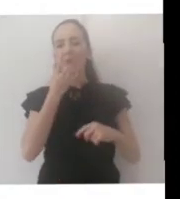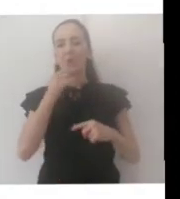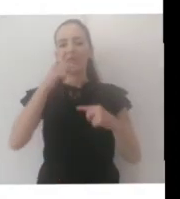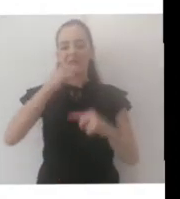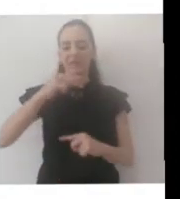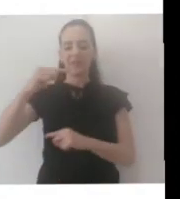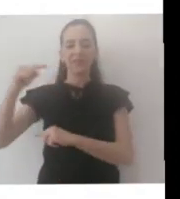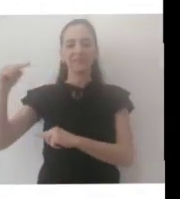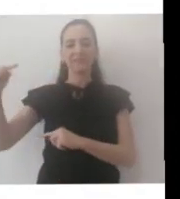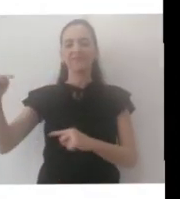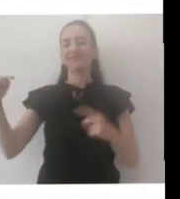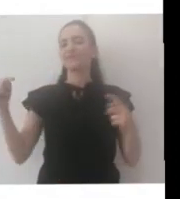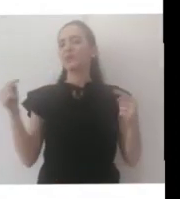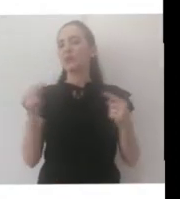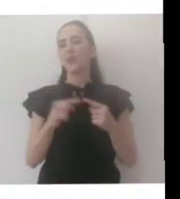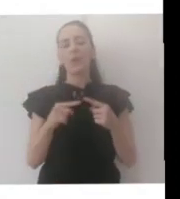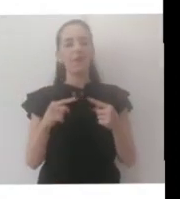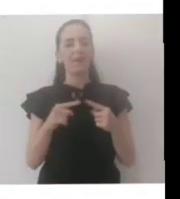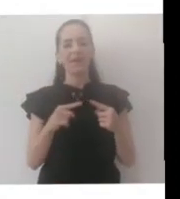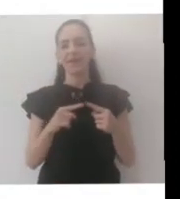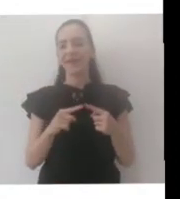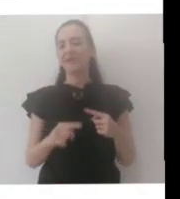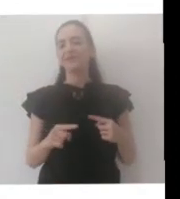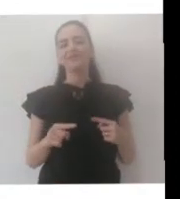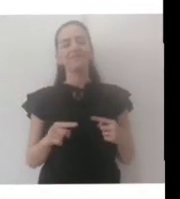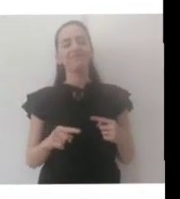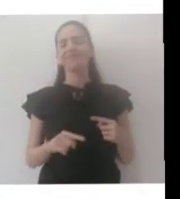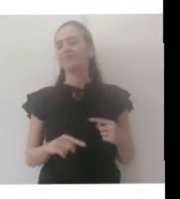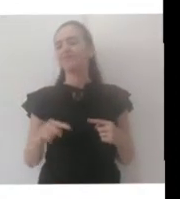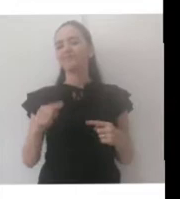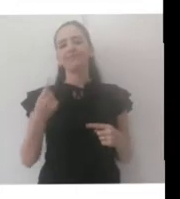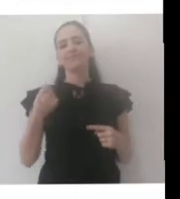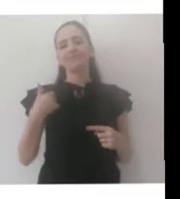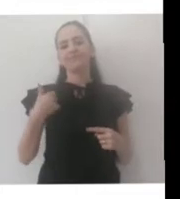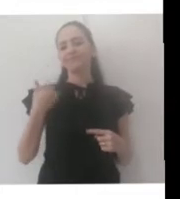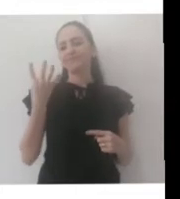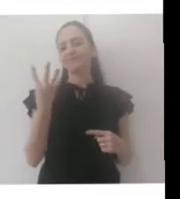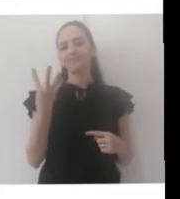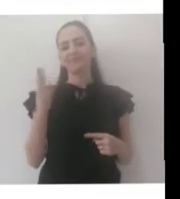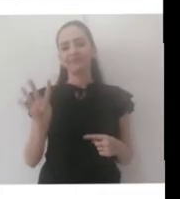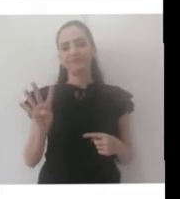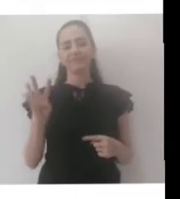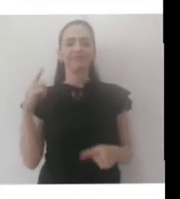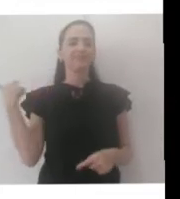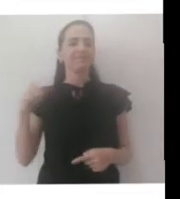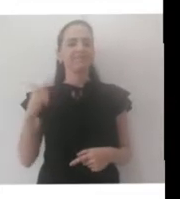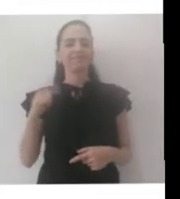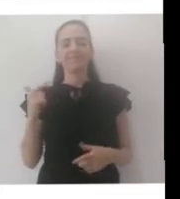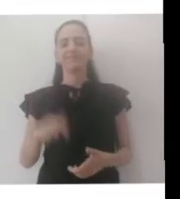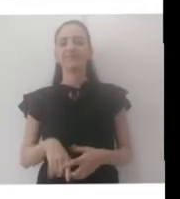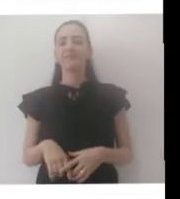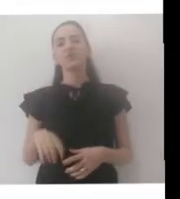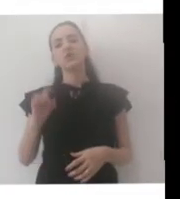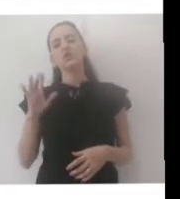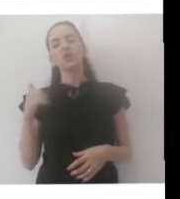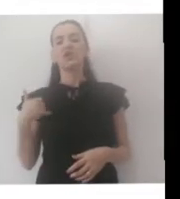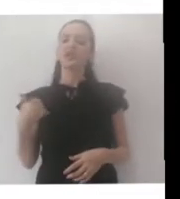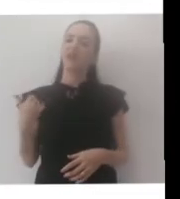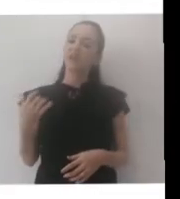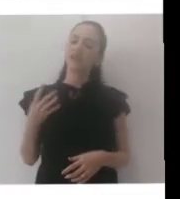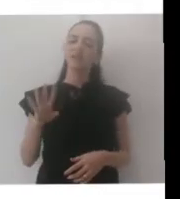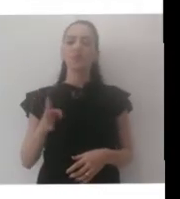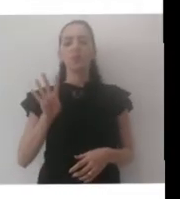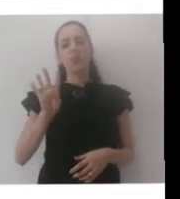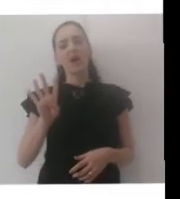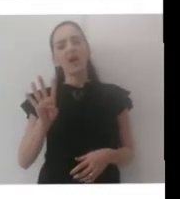abstração reflexiva que a criança de 4 anos de idade ainda não tem. A criança só vai conseguir começar a fazer isso de 4 anos até 6.